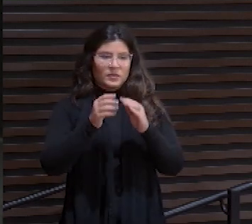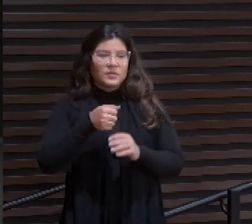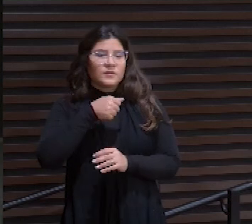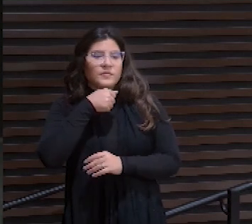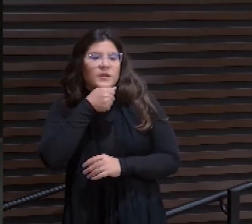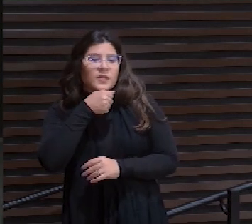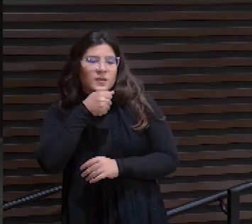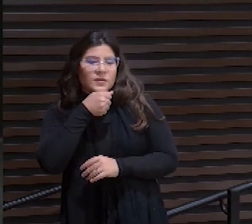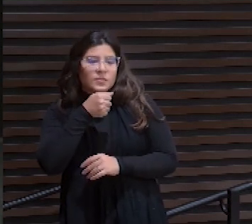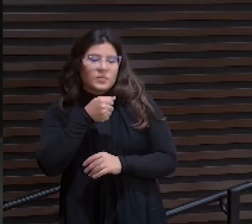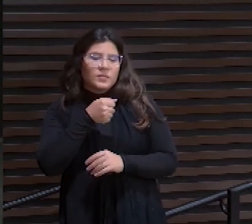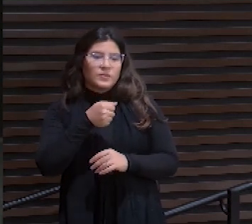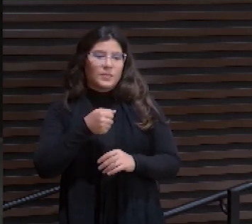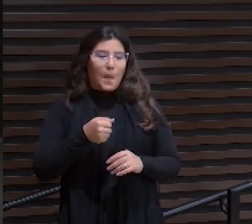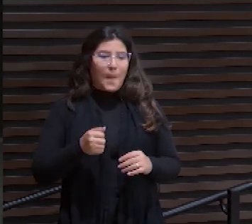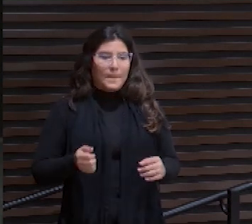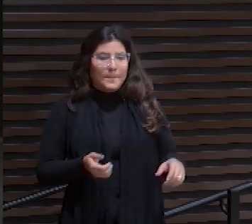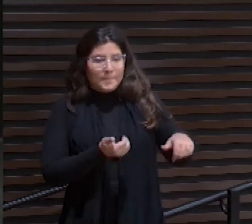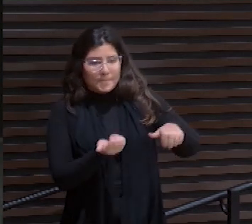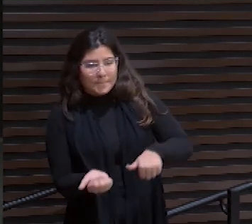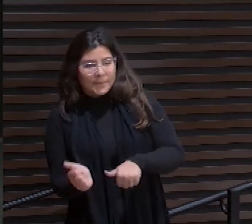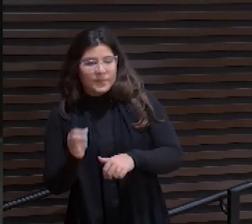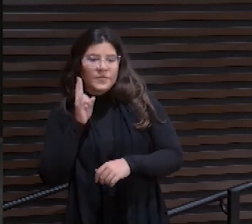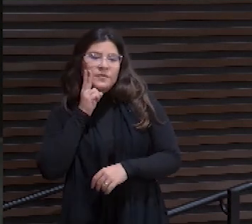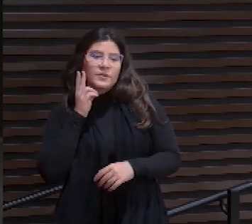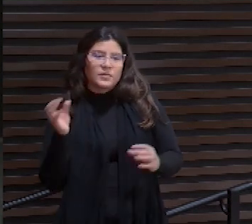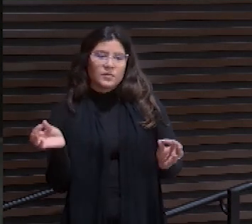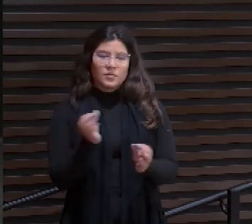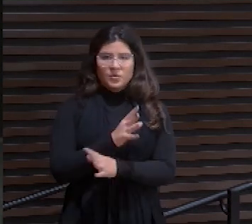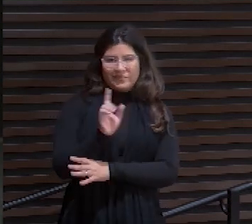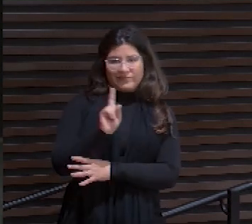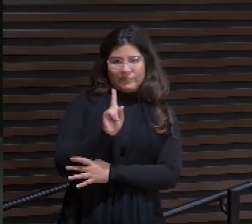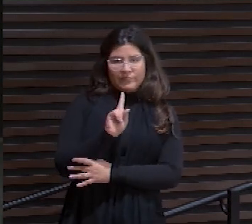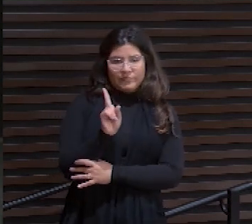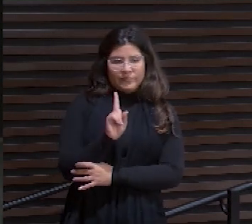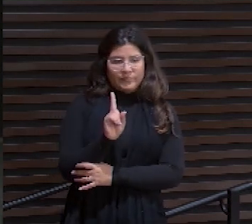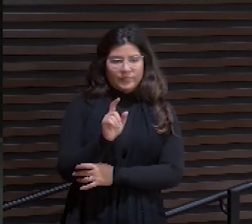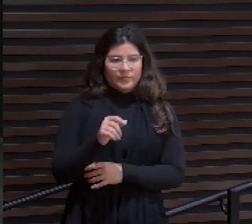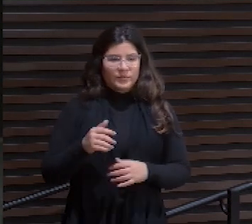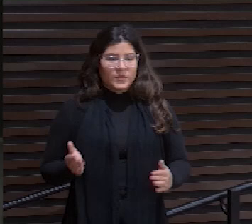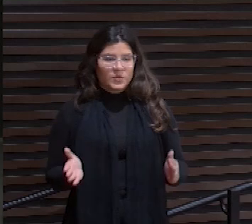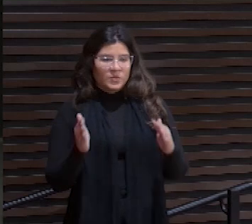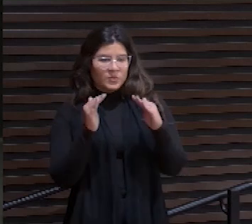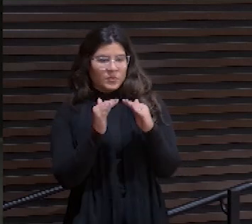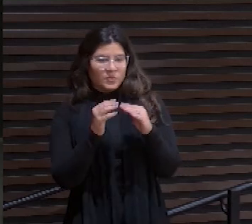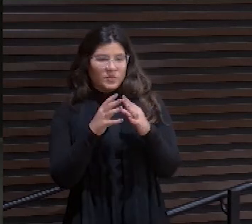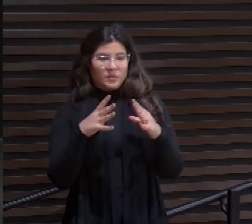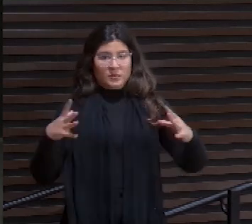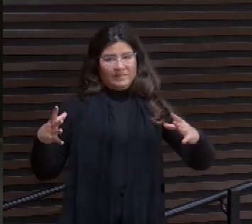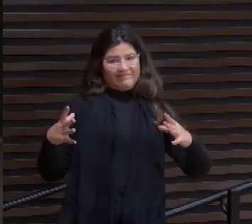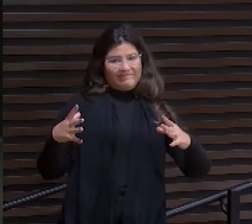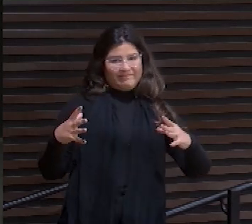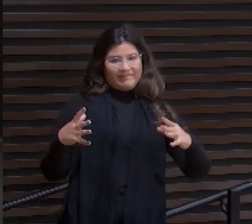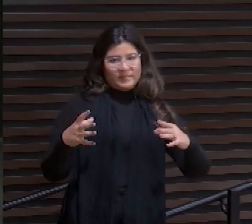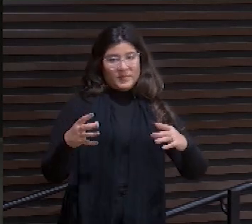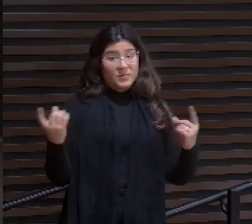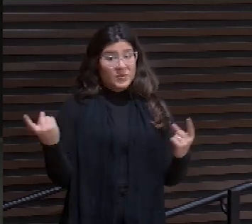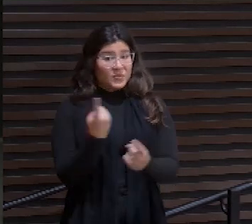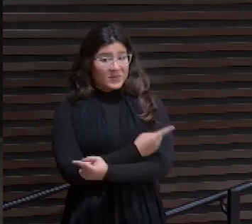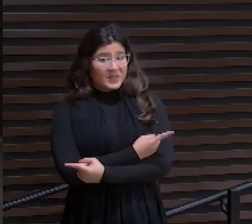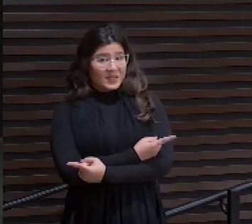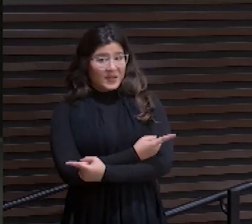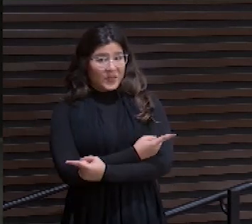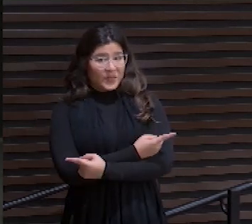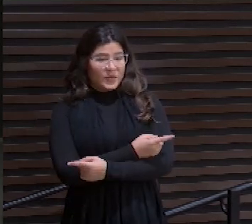novo romperá os odres, entornar-se-á o vinho, e os odres se estragarão. Pelo contrário,